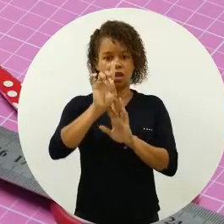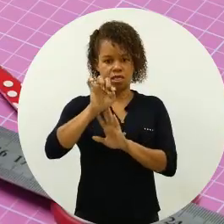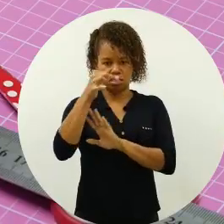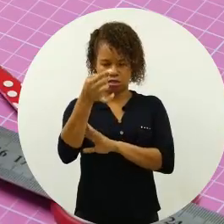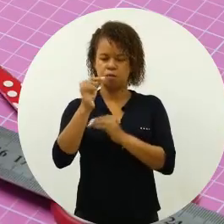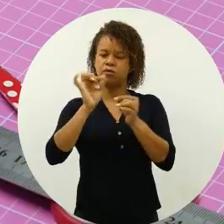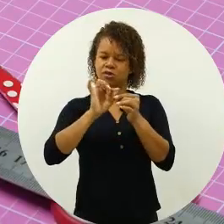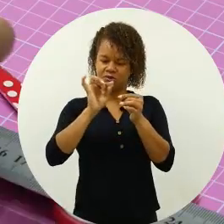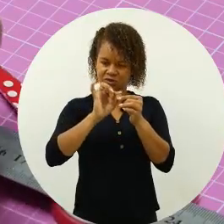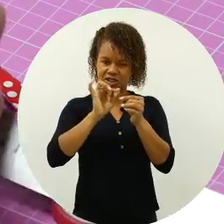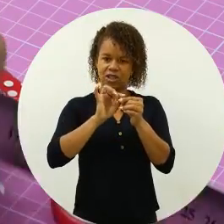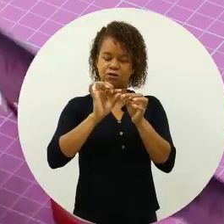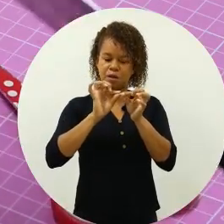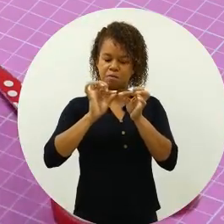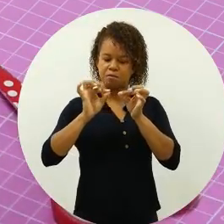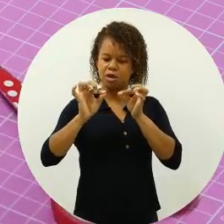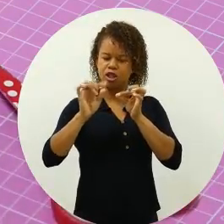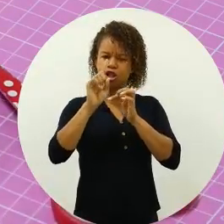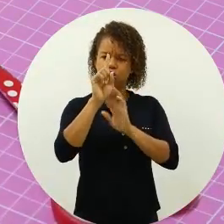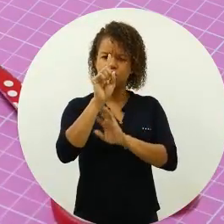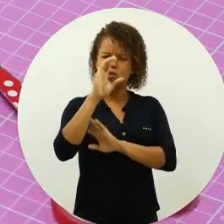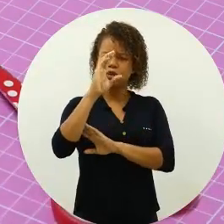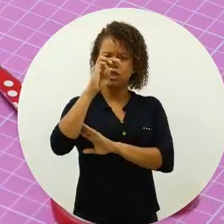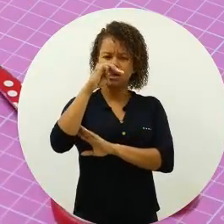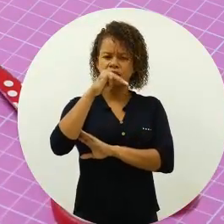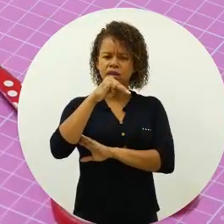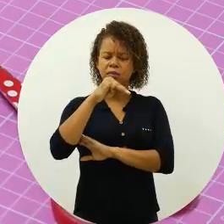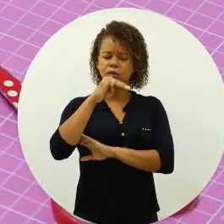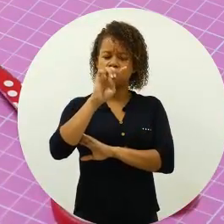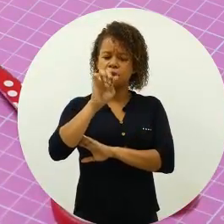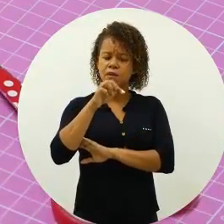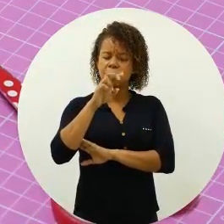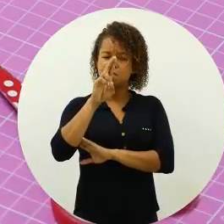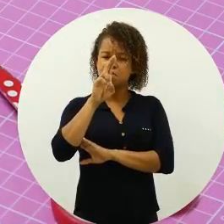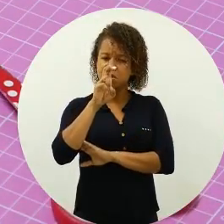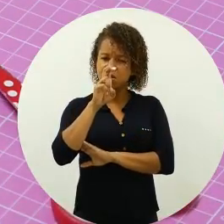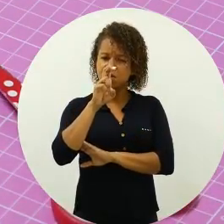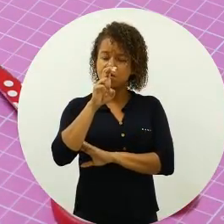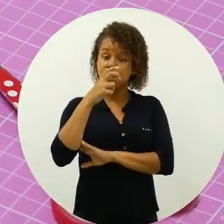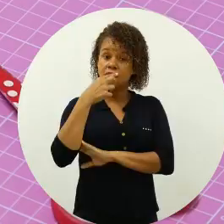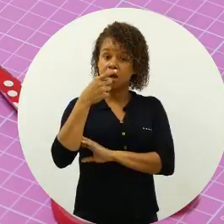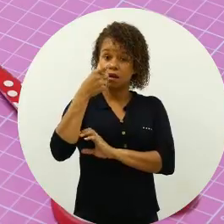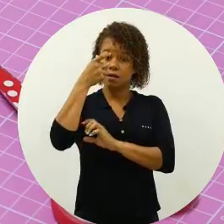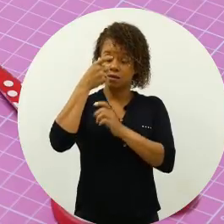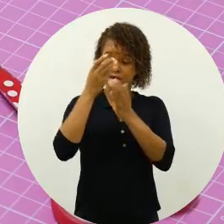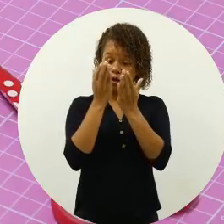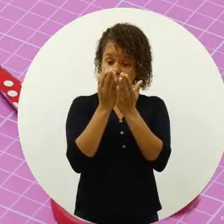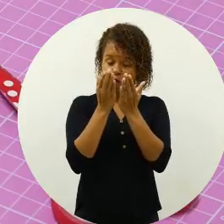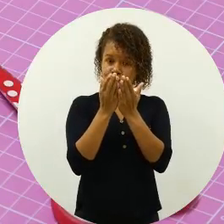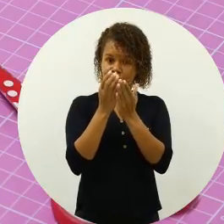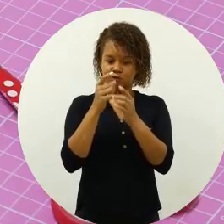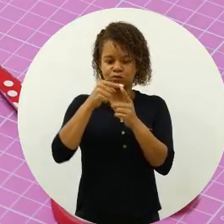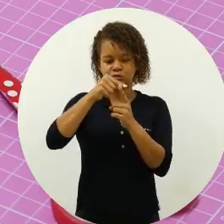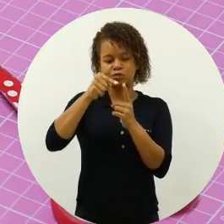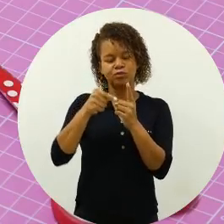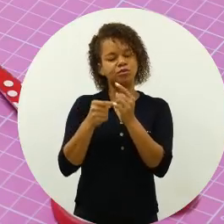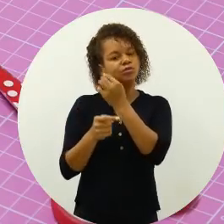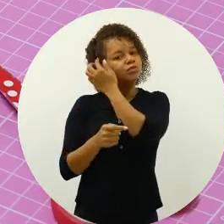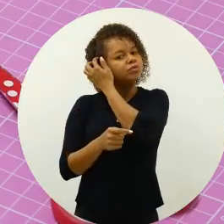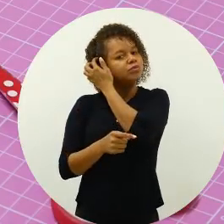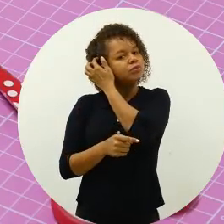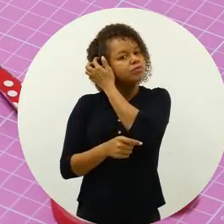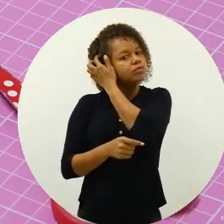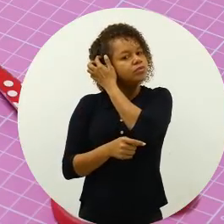Depois fazemos uma medida de 1,5 centímetros na cabeça do livro.